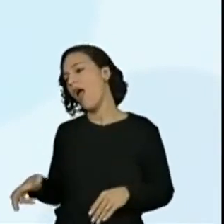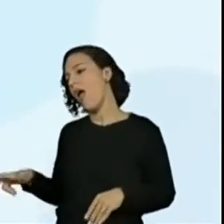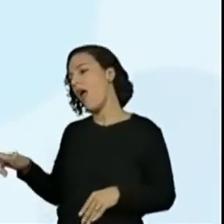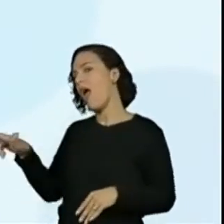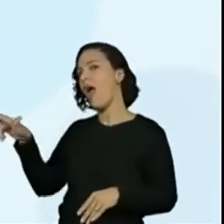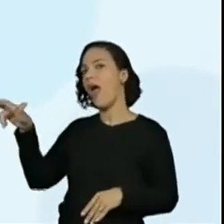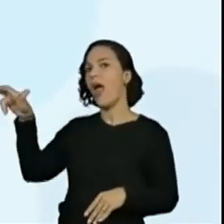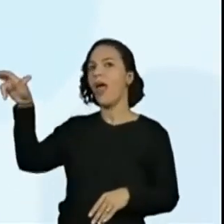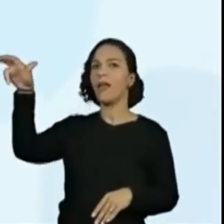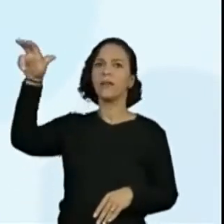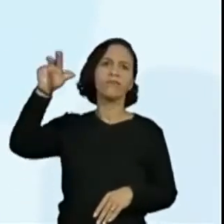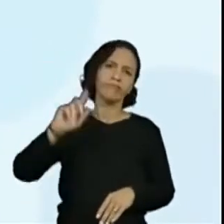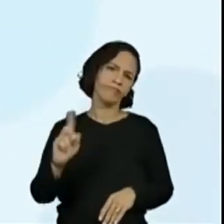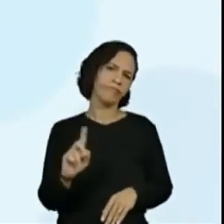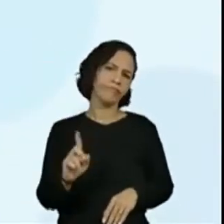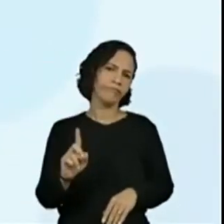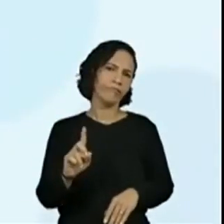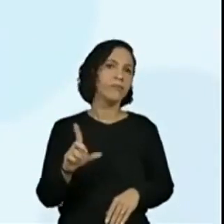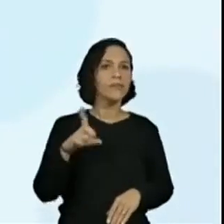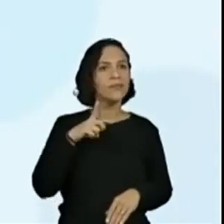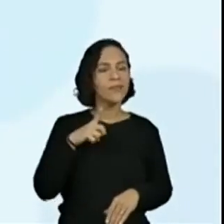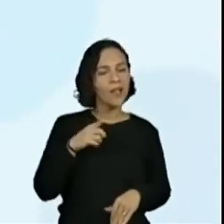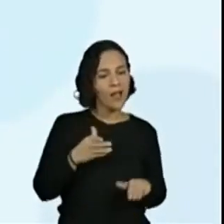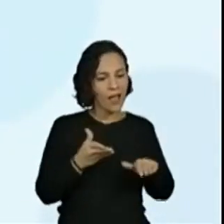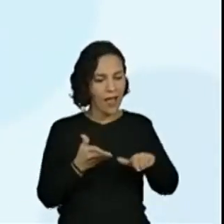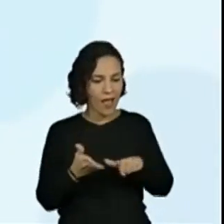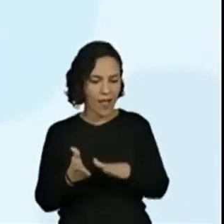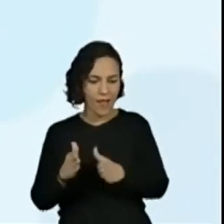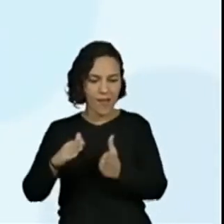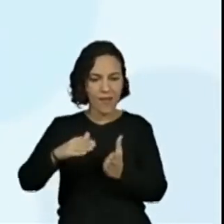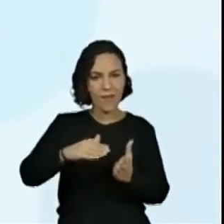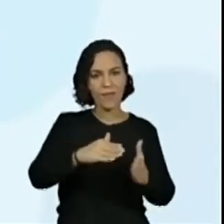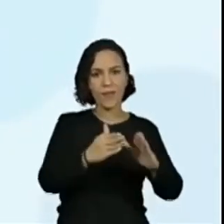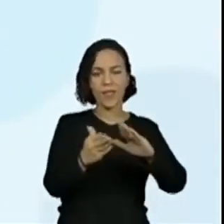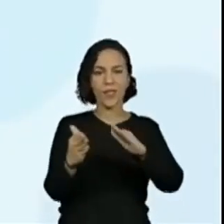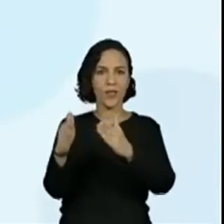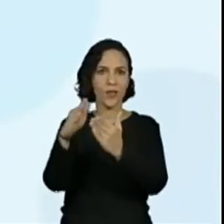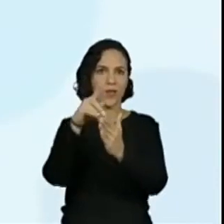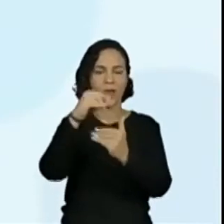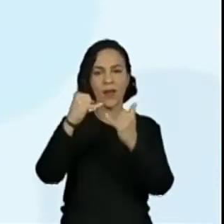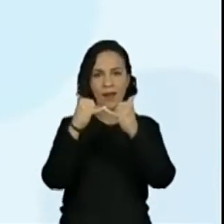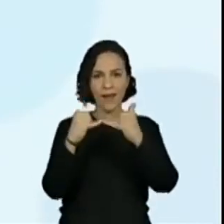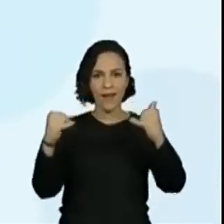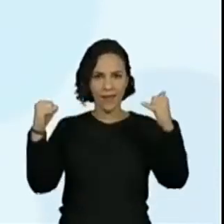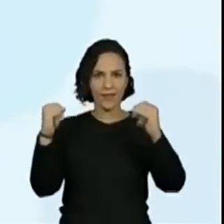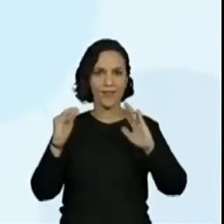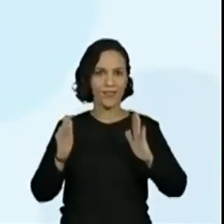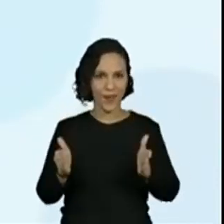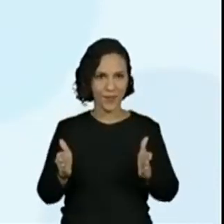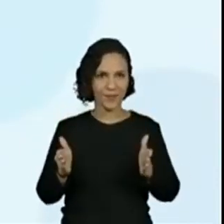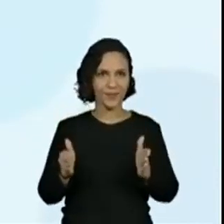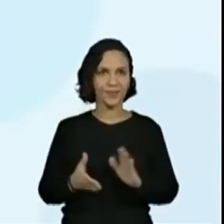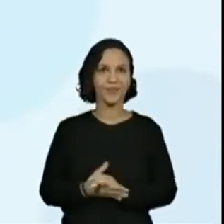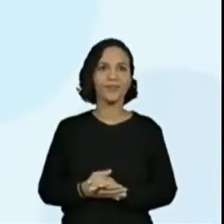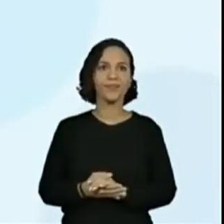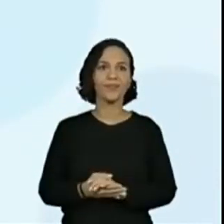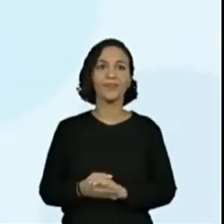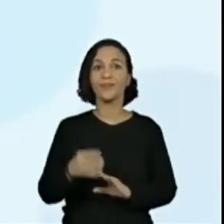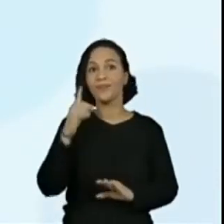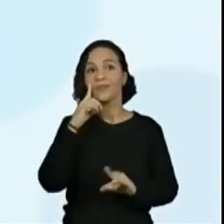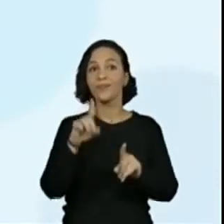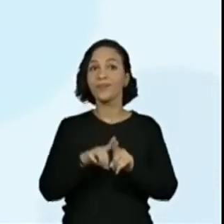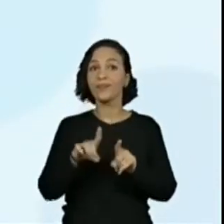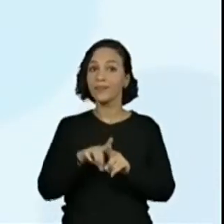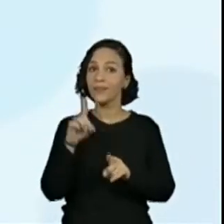todinha ali por fora. Sim. Não, a gente já ficou detalhadinho ali um caminho, e tem pontos aqui, licença, professora, que